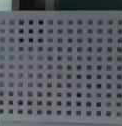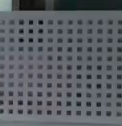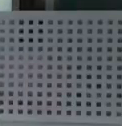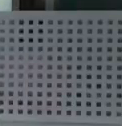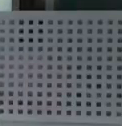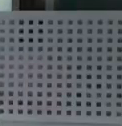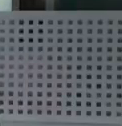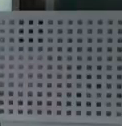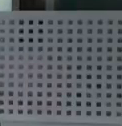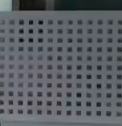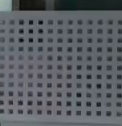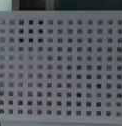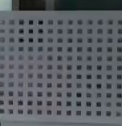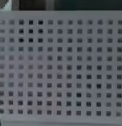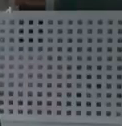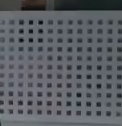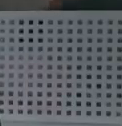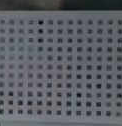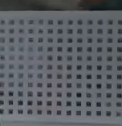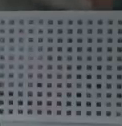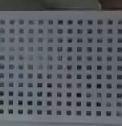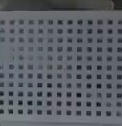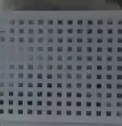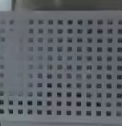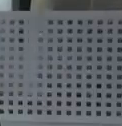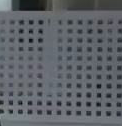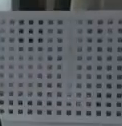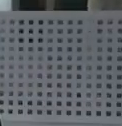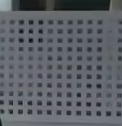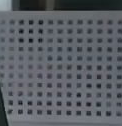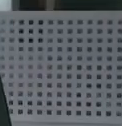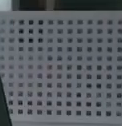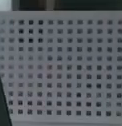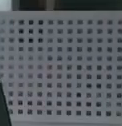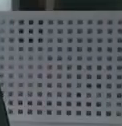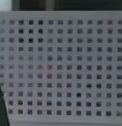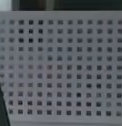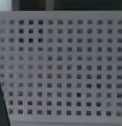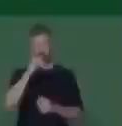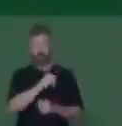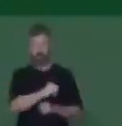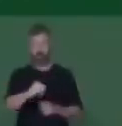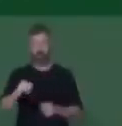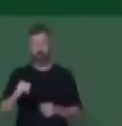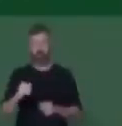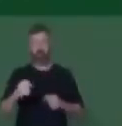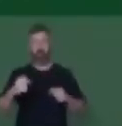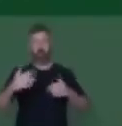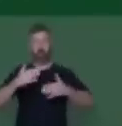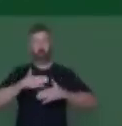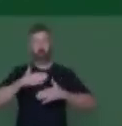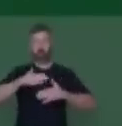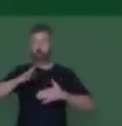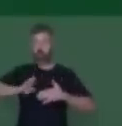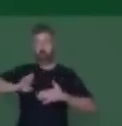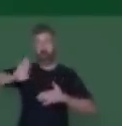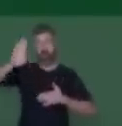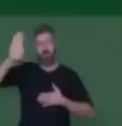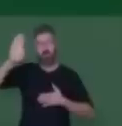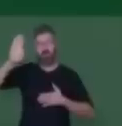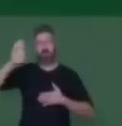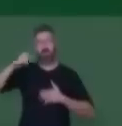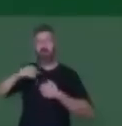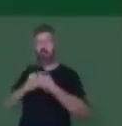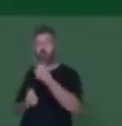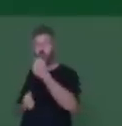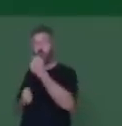que a PEC não é pauta de governo e sim de estado Nós também separamos um trechinho do que ele disse meu candidato que